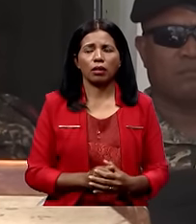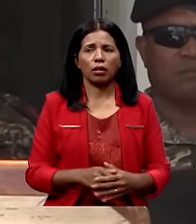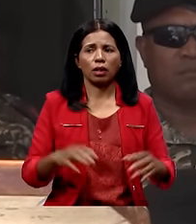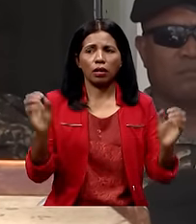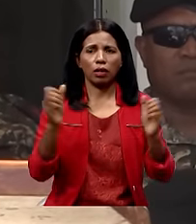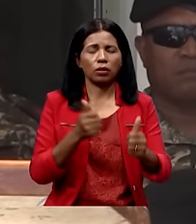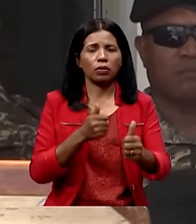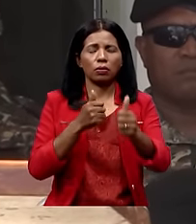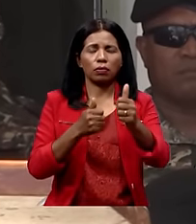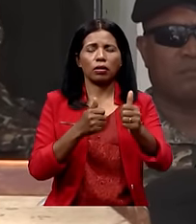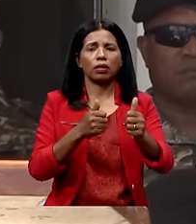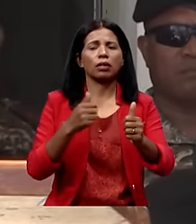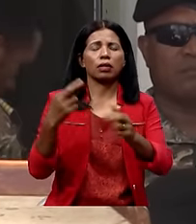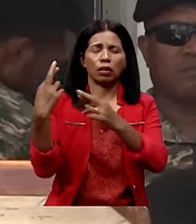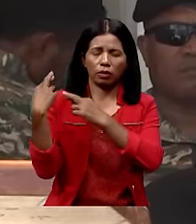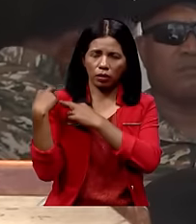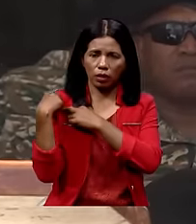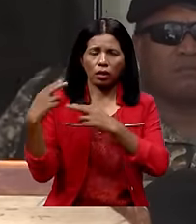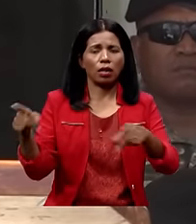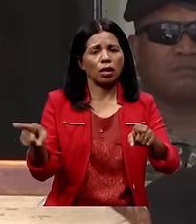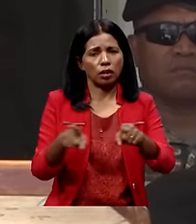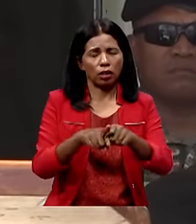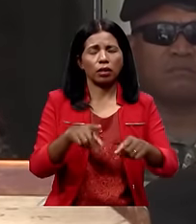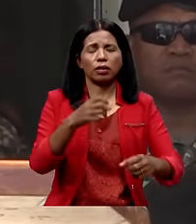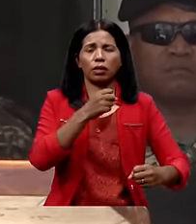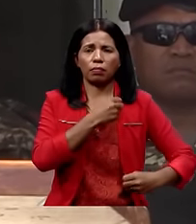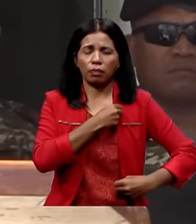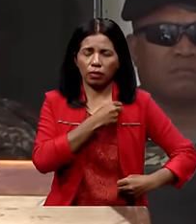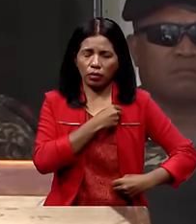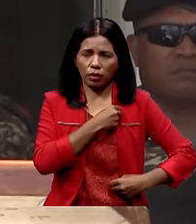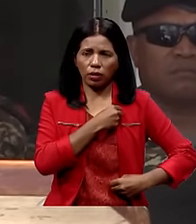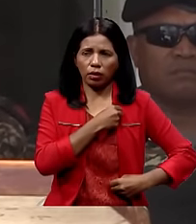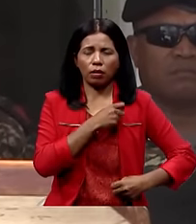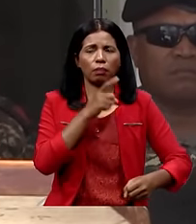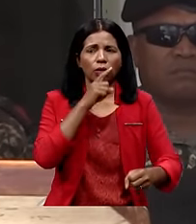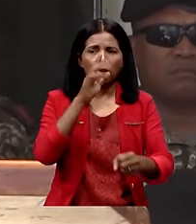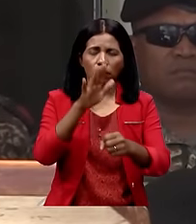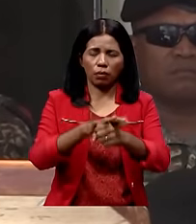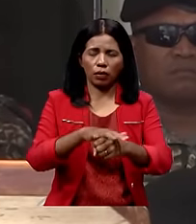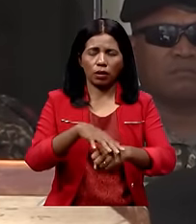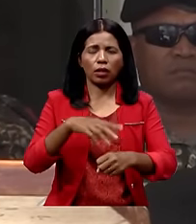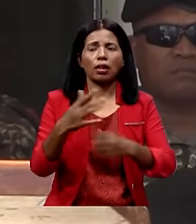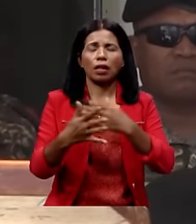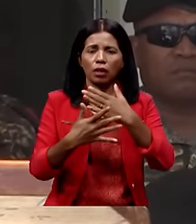cumpre nia deber obrigação hanesa militar uhin promete ne maka ransi dan debe